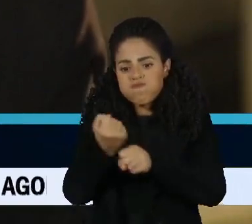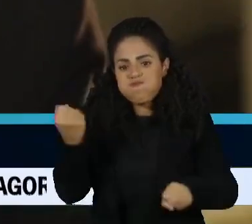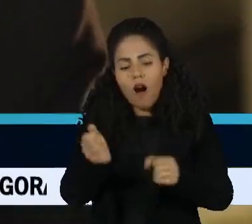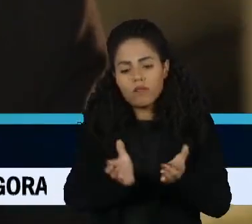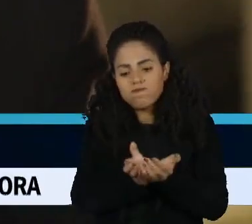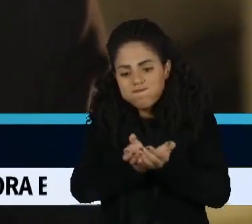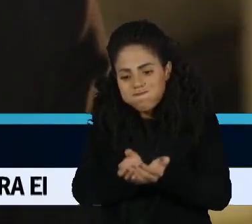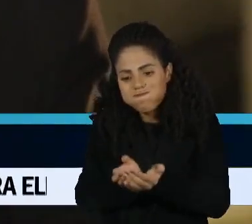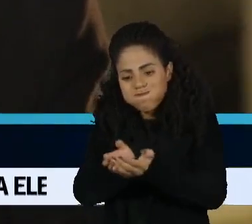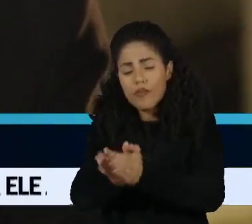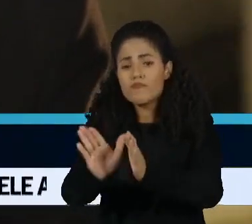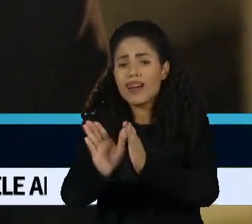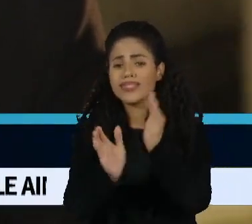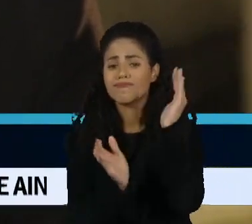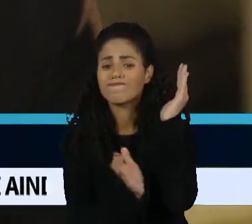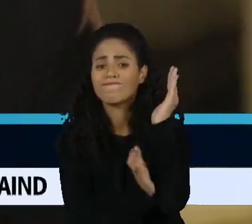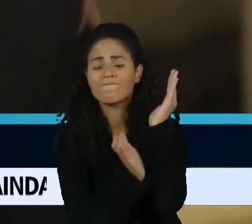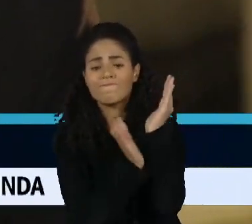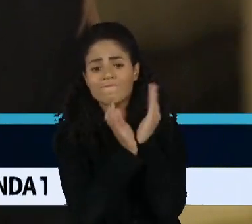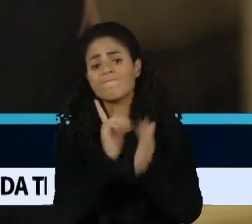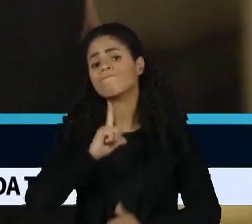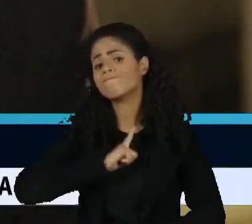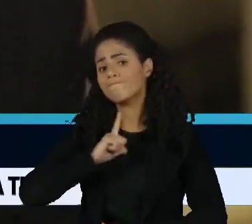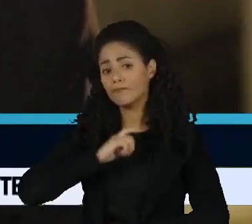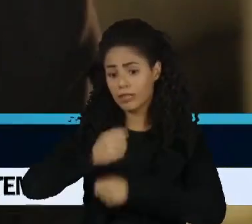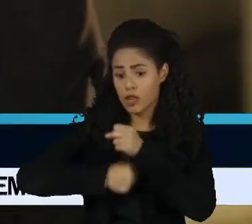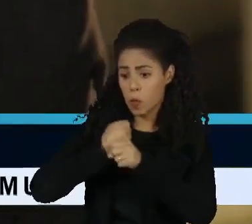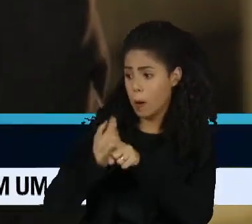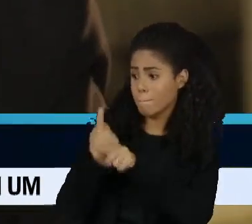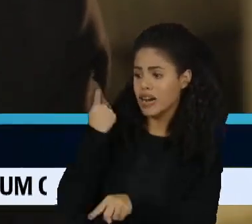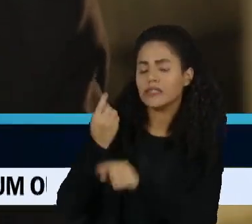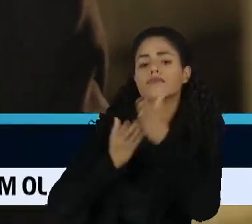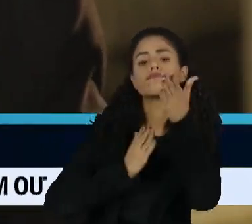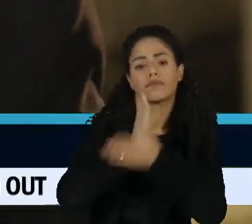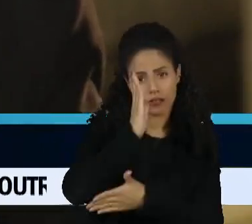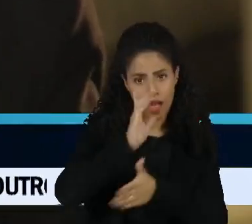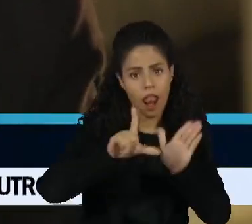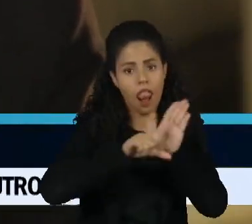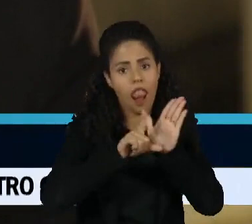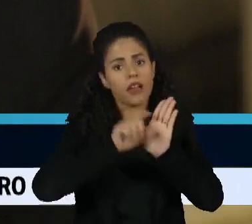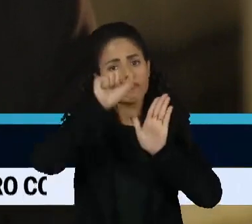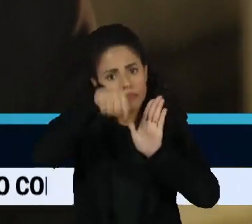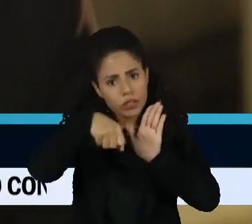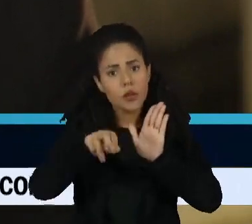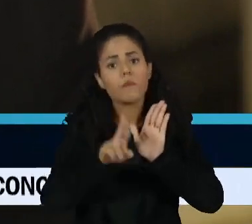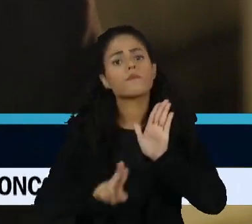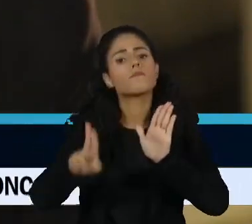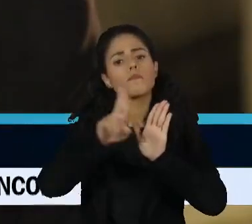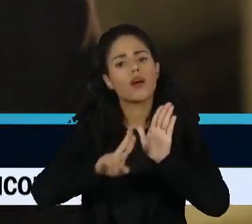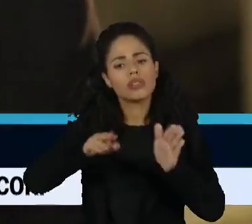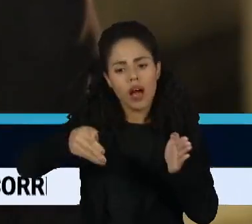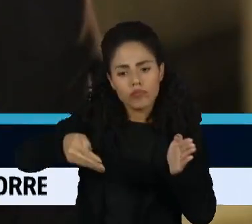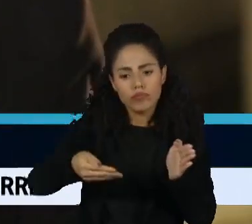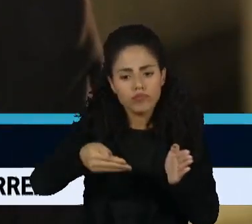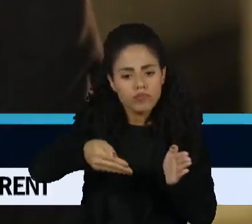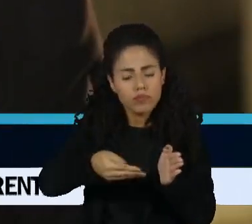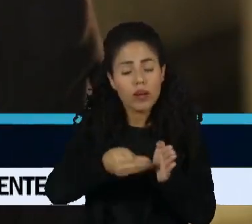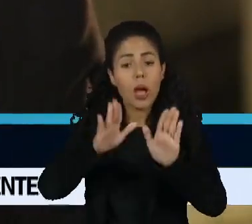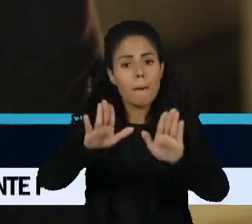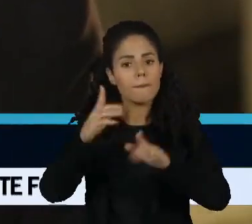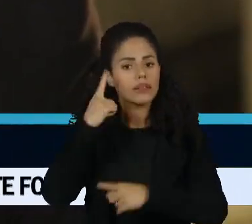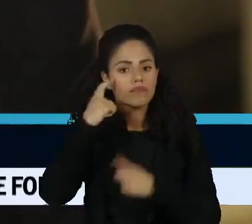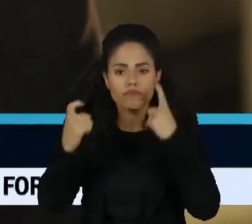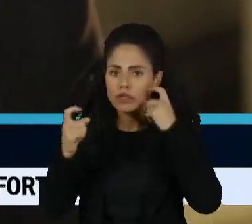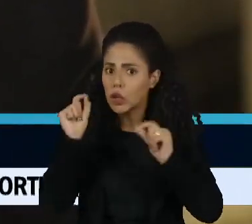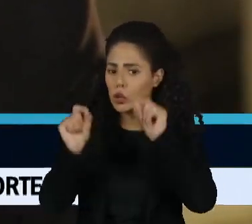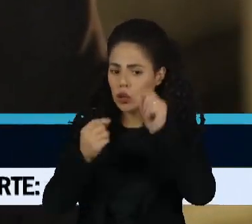questões burocráticas no ano passado foi aprovado a uma lei com diversas medidas para elevar a oferta do modal a ideia do